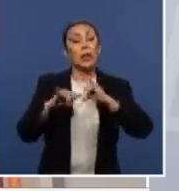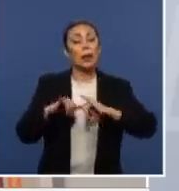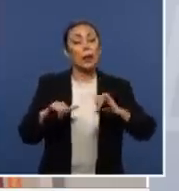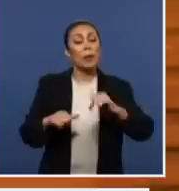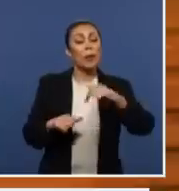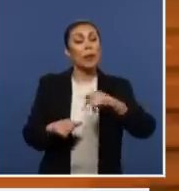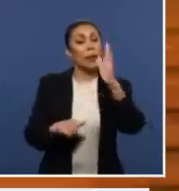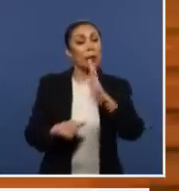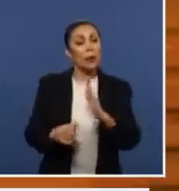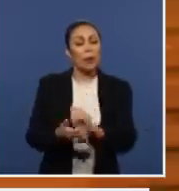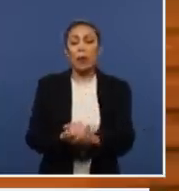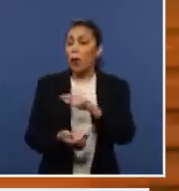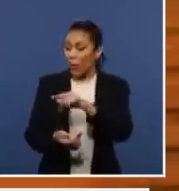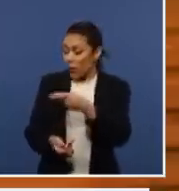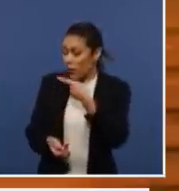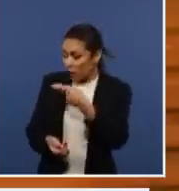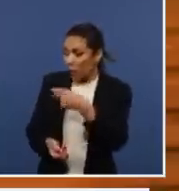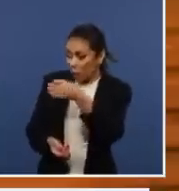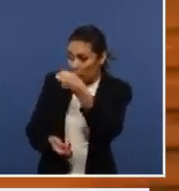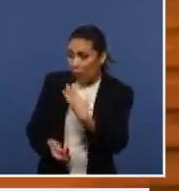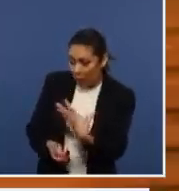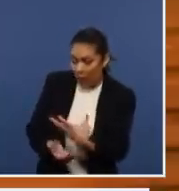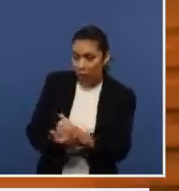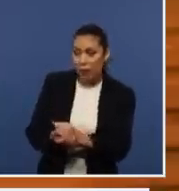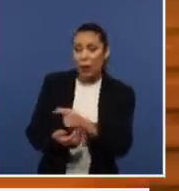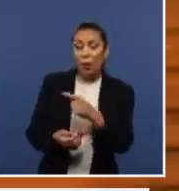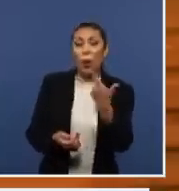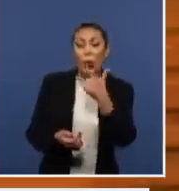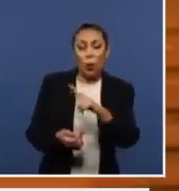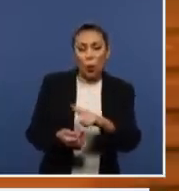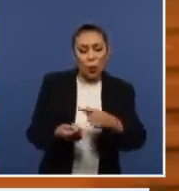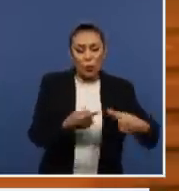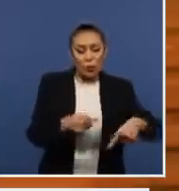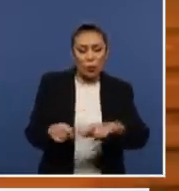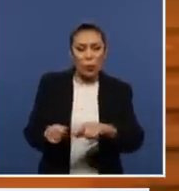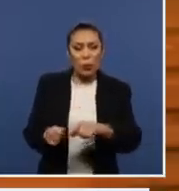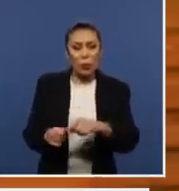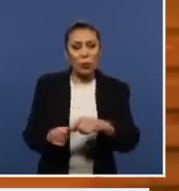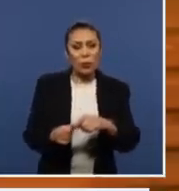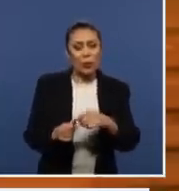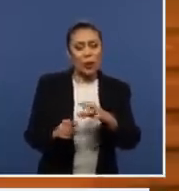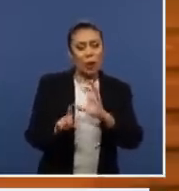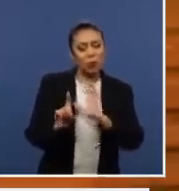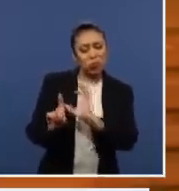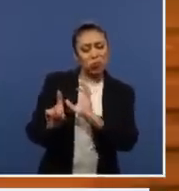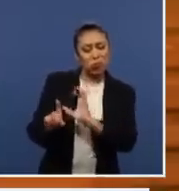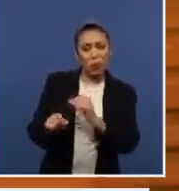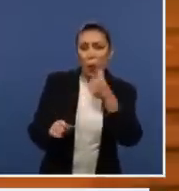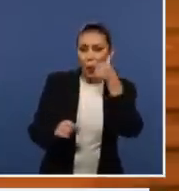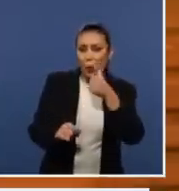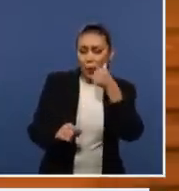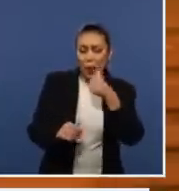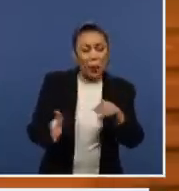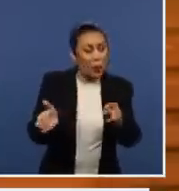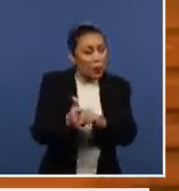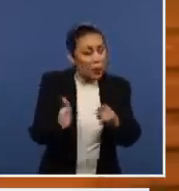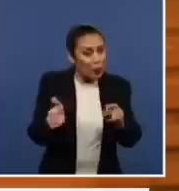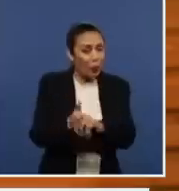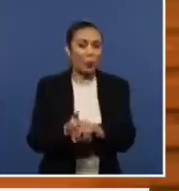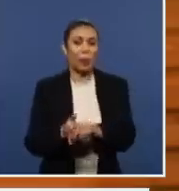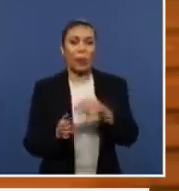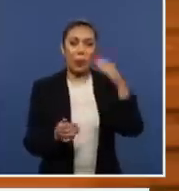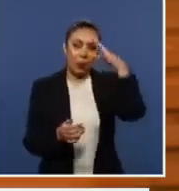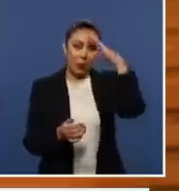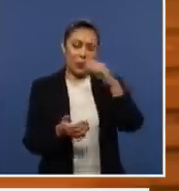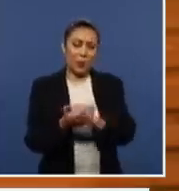você falou E de bem, né, quando há. Bobig? Você falou bem, mais um episódio de agressão a uma mulher, né? Uma coisa típica Mulher. do bolsonarismo. E isso